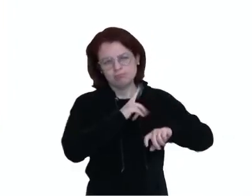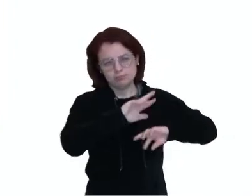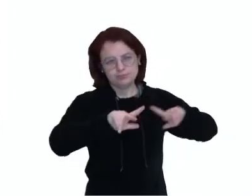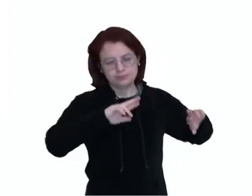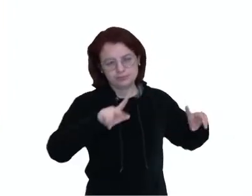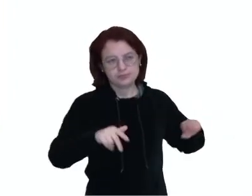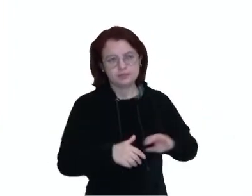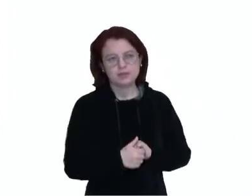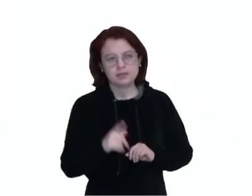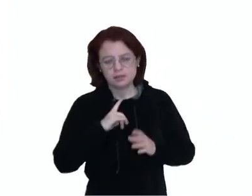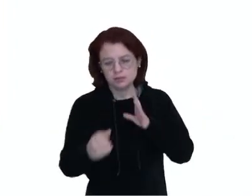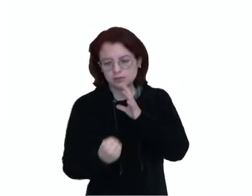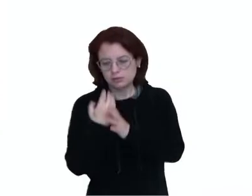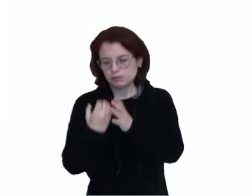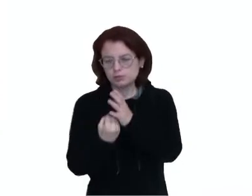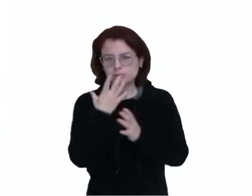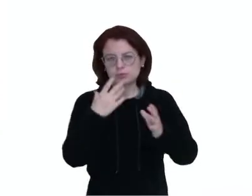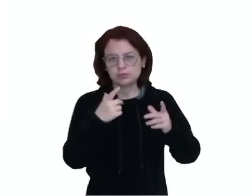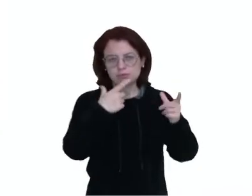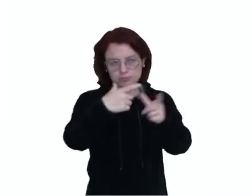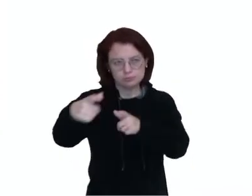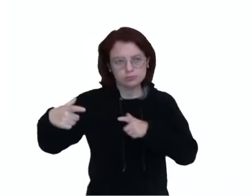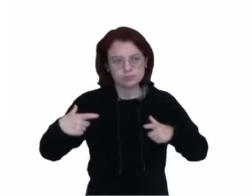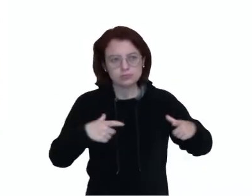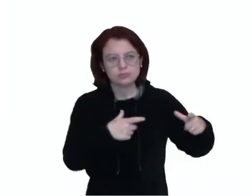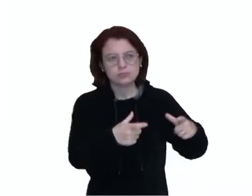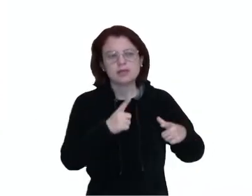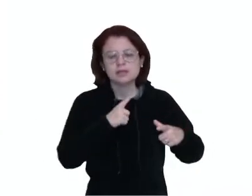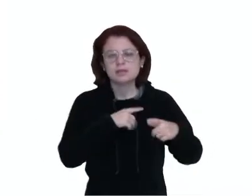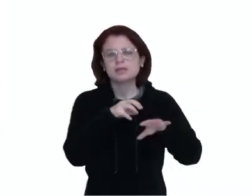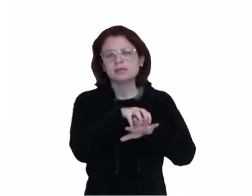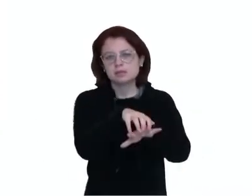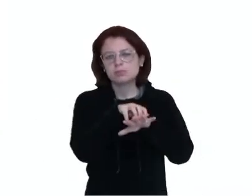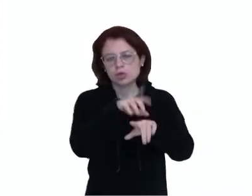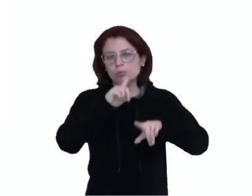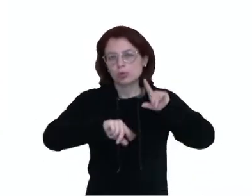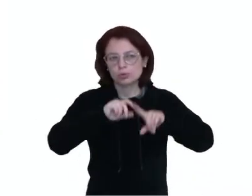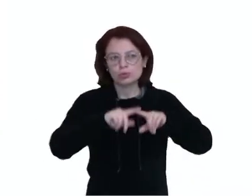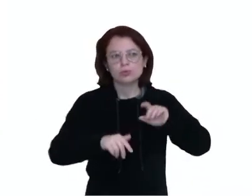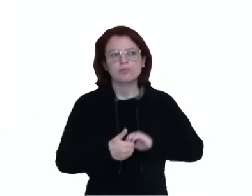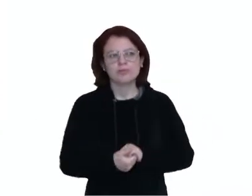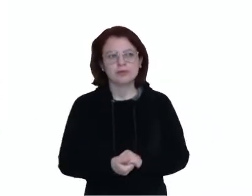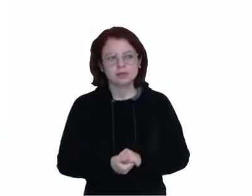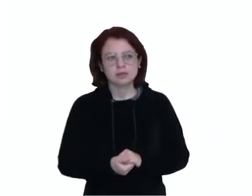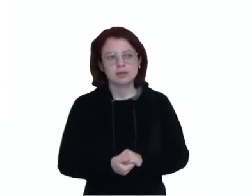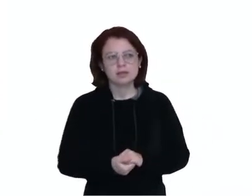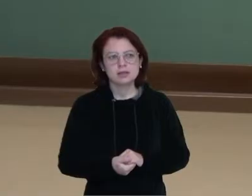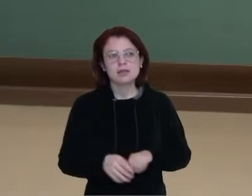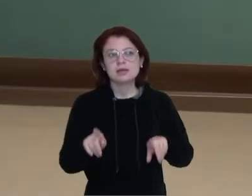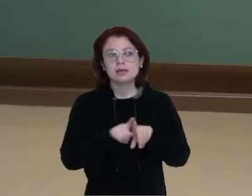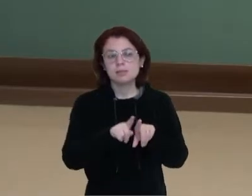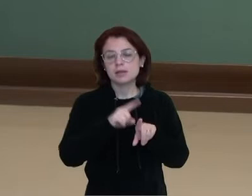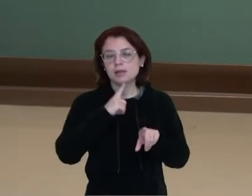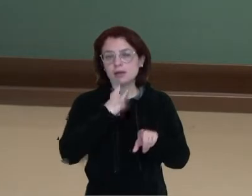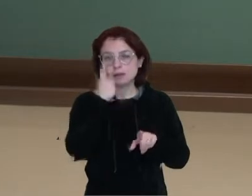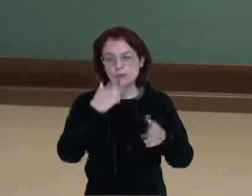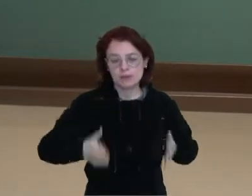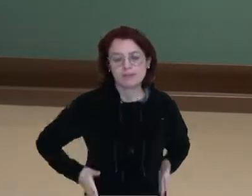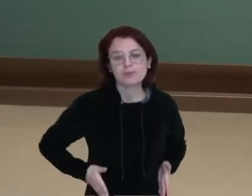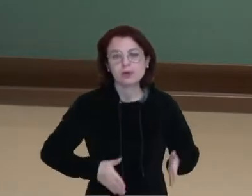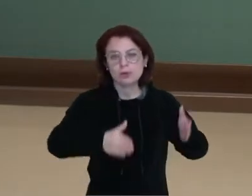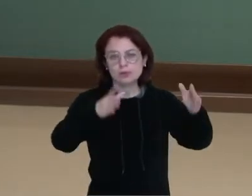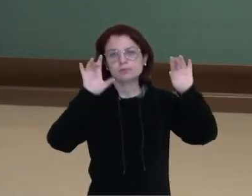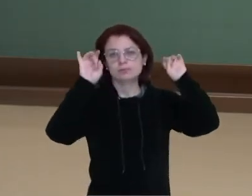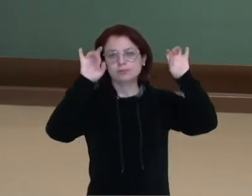foram construídas, o senhor Roberto falou, né? Transporte de mercadorias. Inclusive destaque para a Estrada Real,